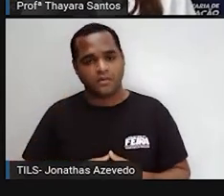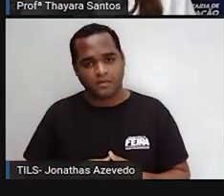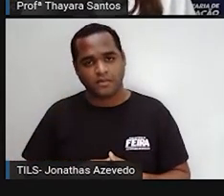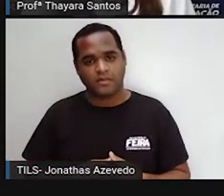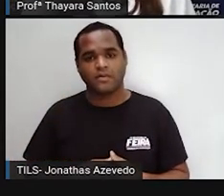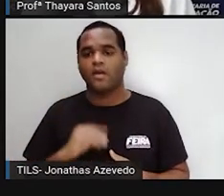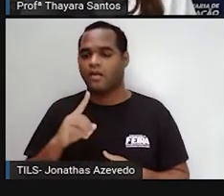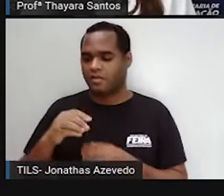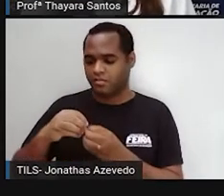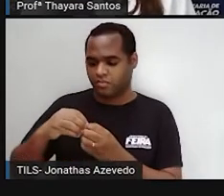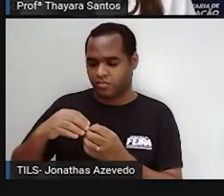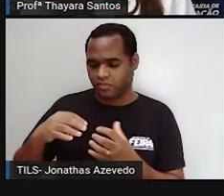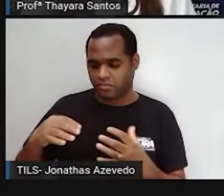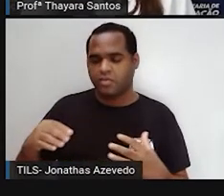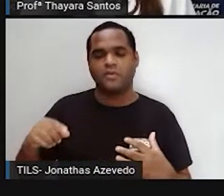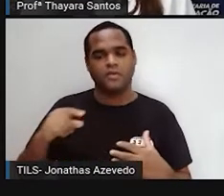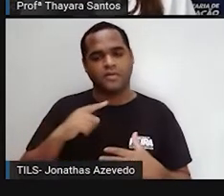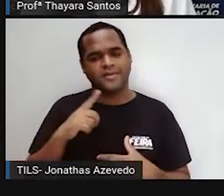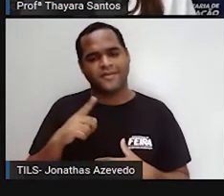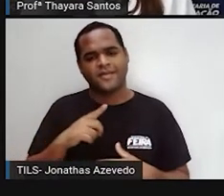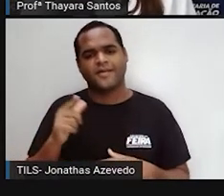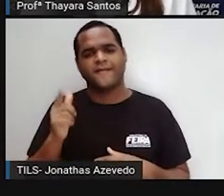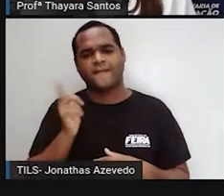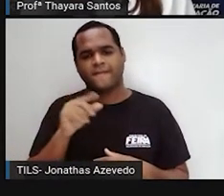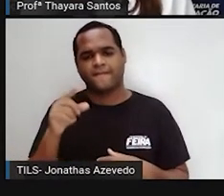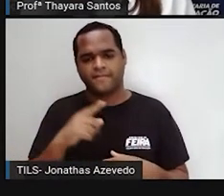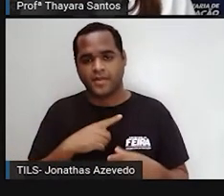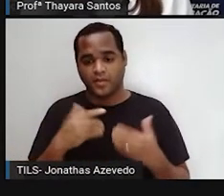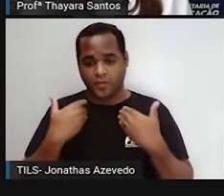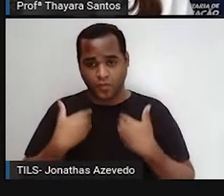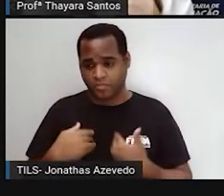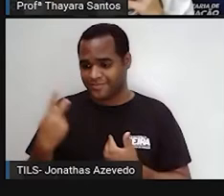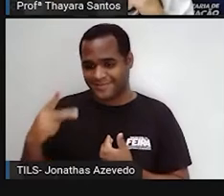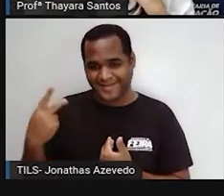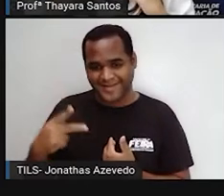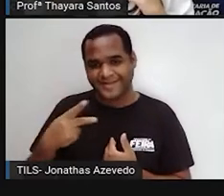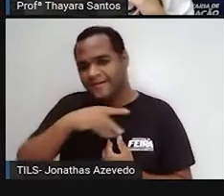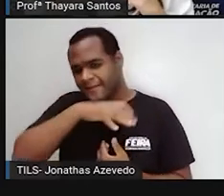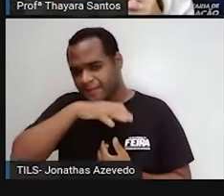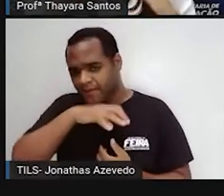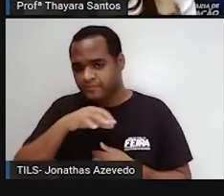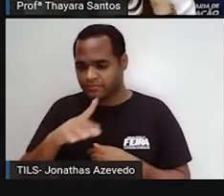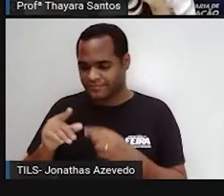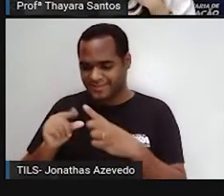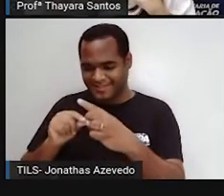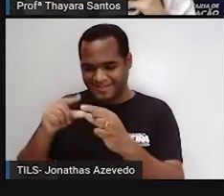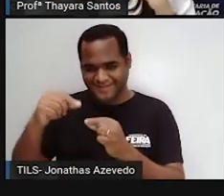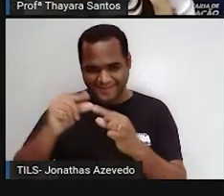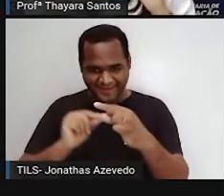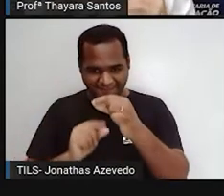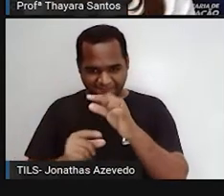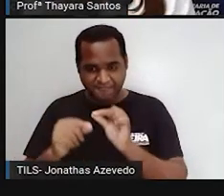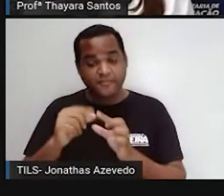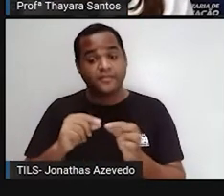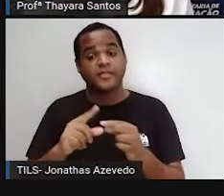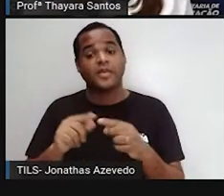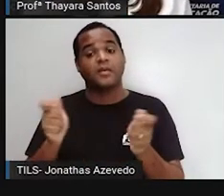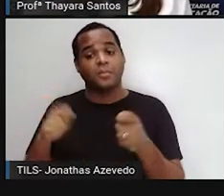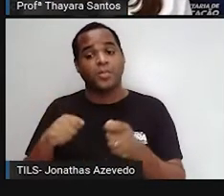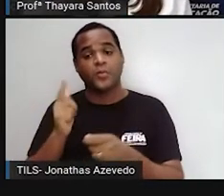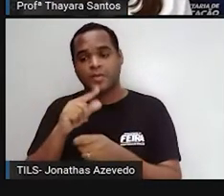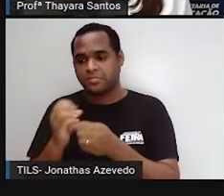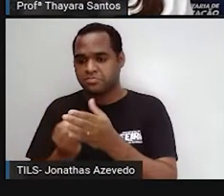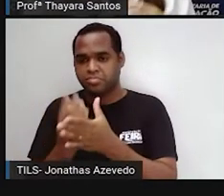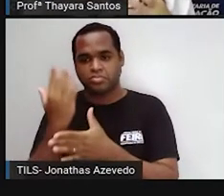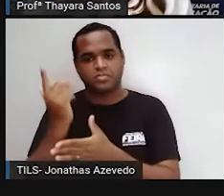que é a regeneração. As células aqui, que formam o corpo desse animal, elas vão se reproduzir e vão dar conta de regenerar aquela